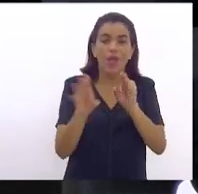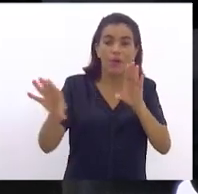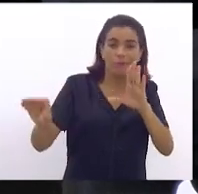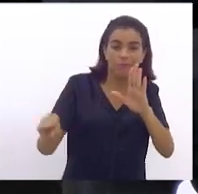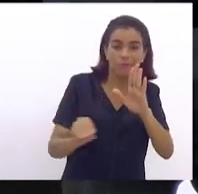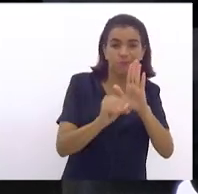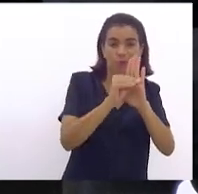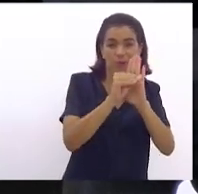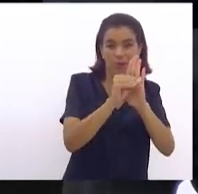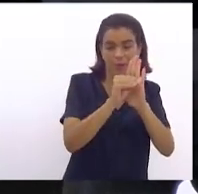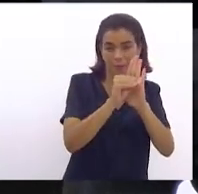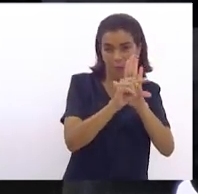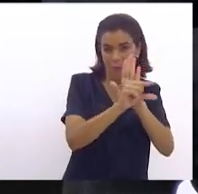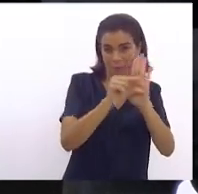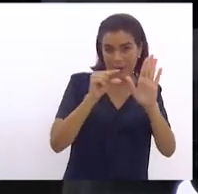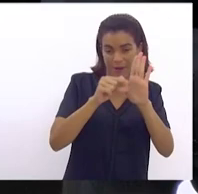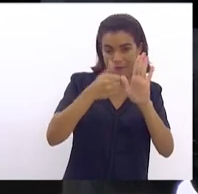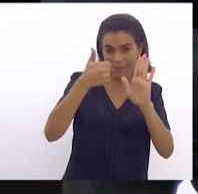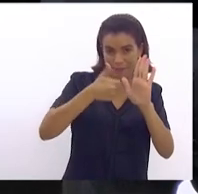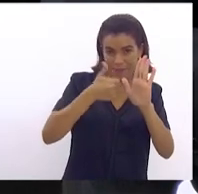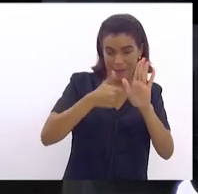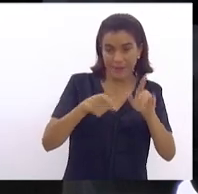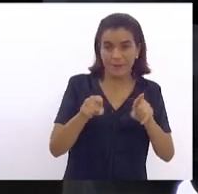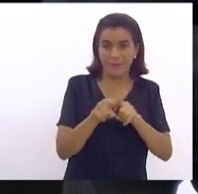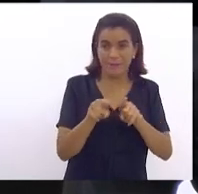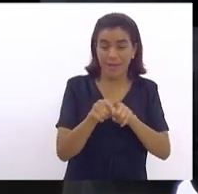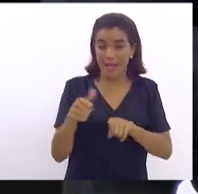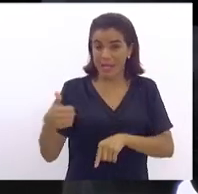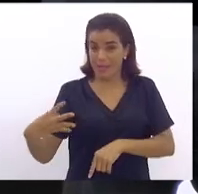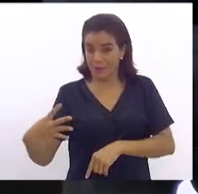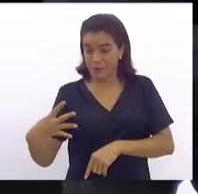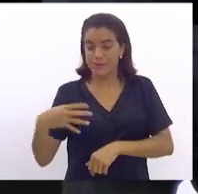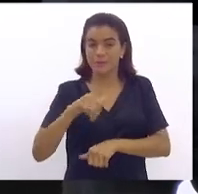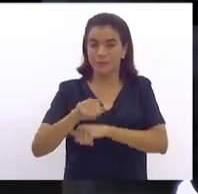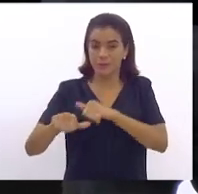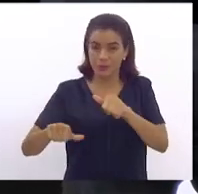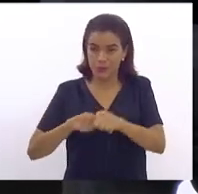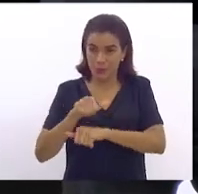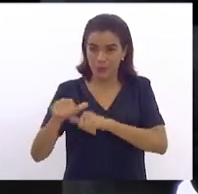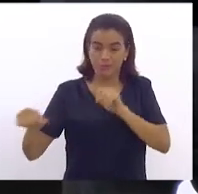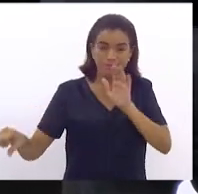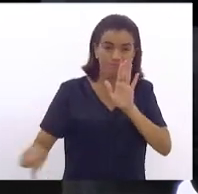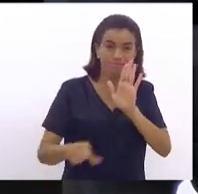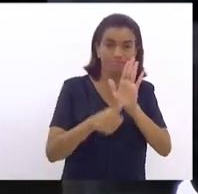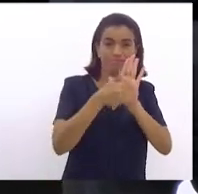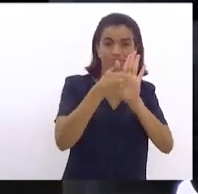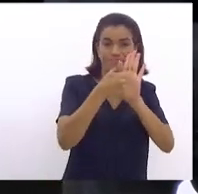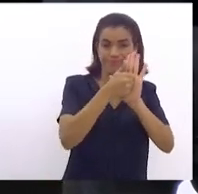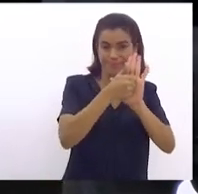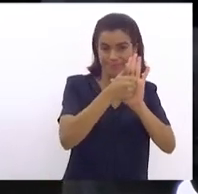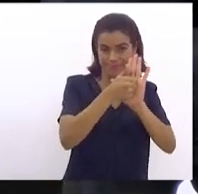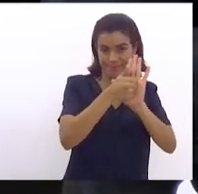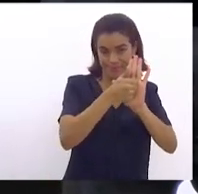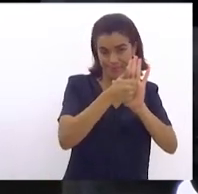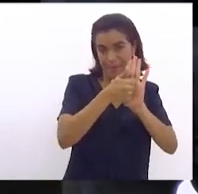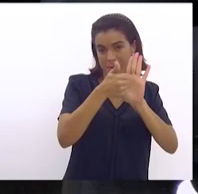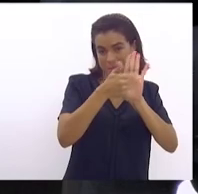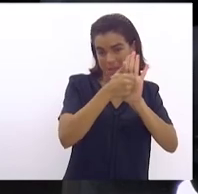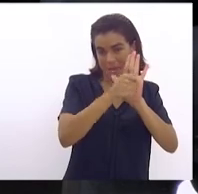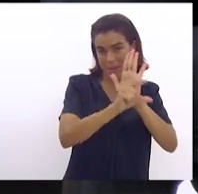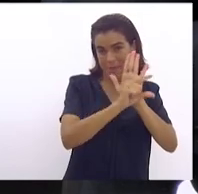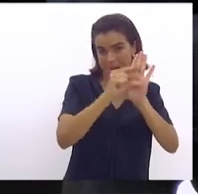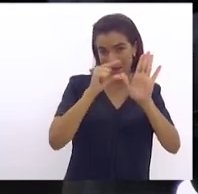a 14, que também alterou o artigo 1º, que também era uma emenda de redação, inserindo o parágrafo 1º,